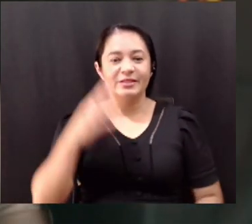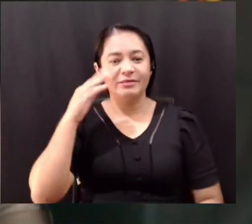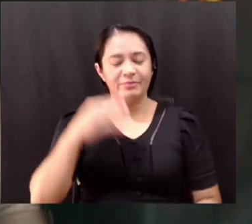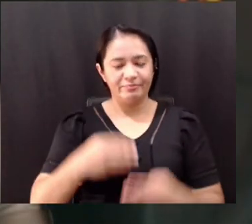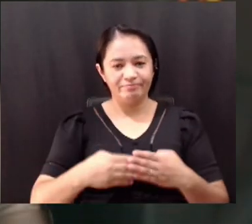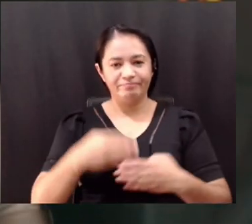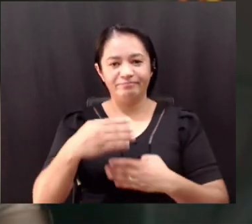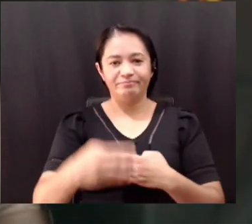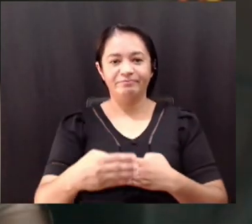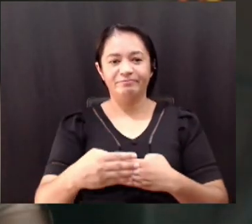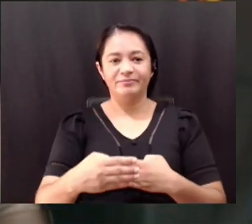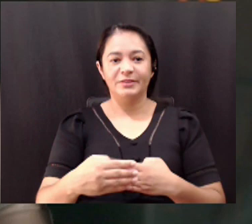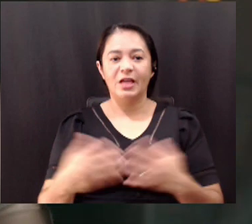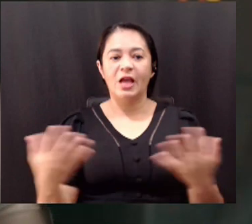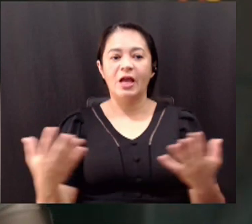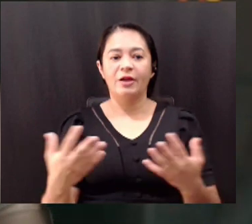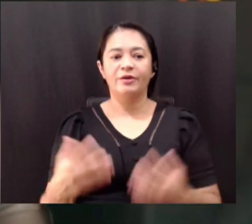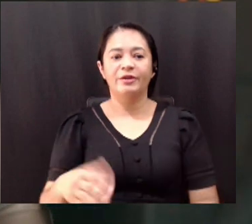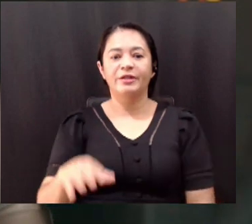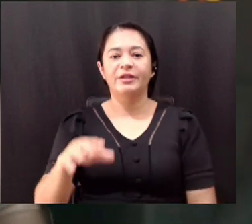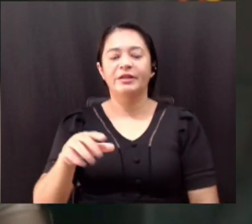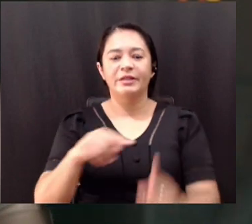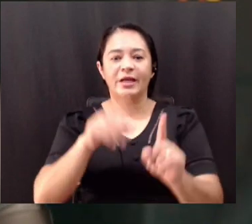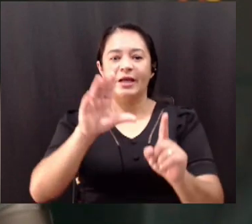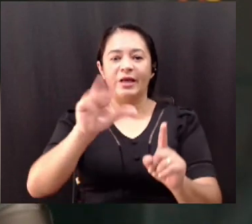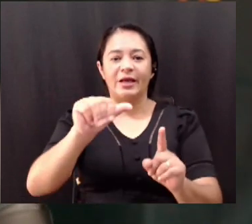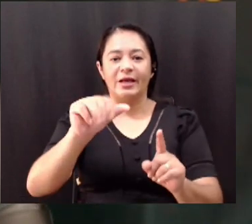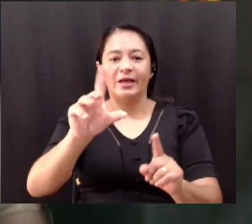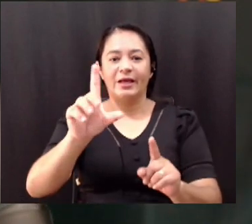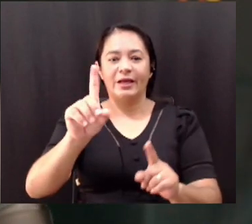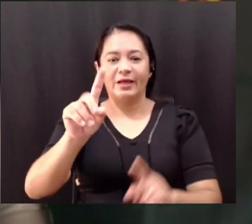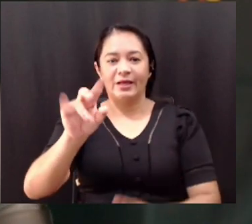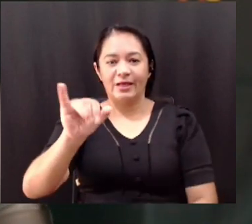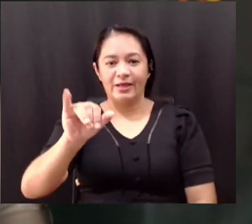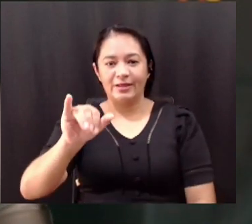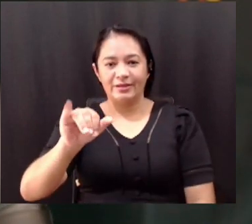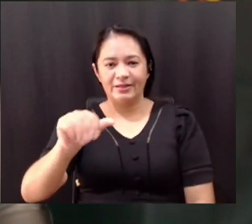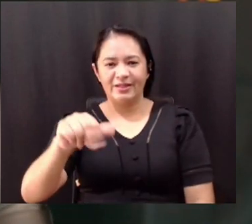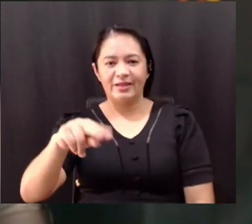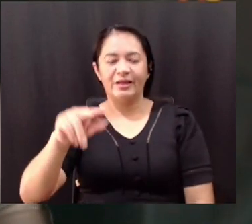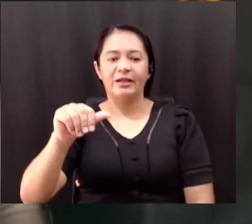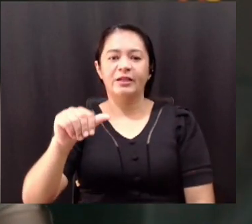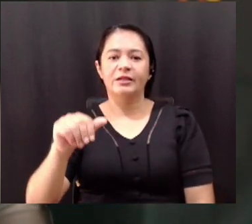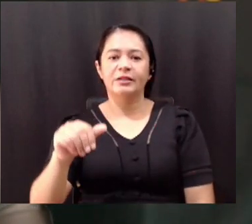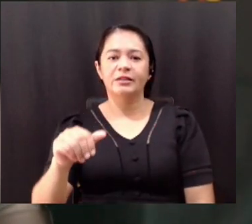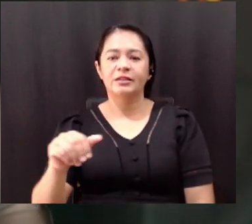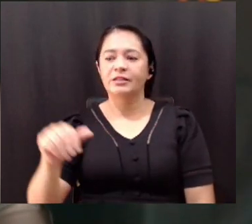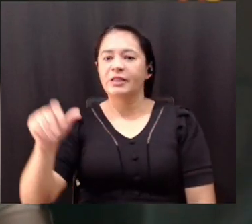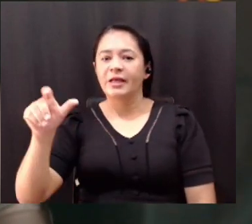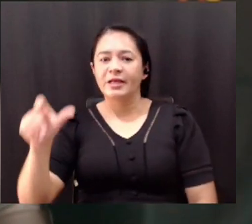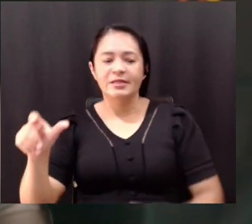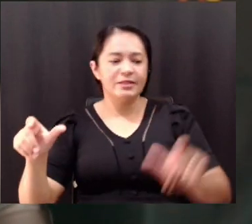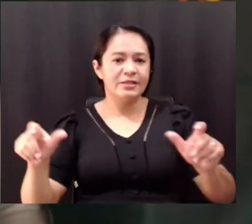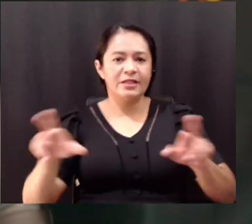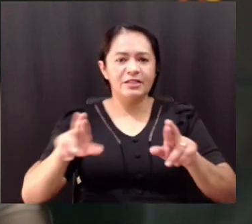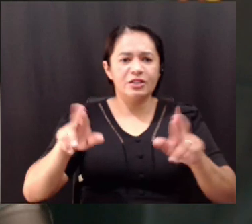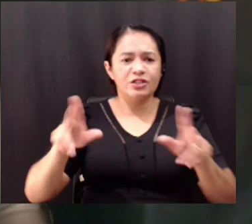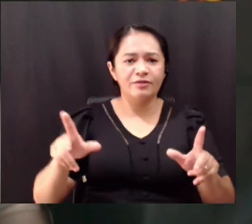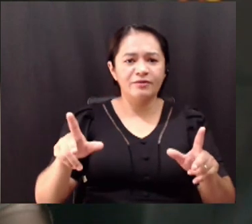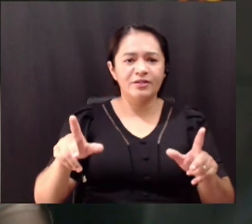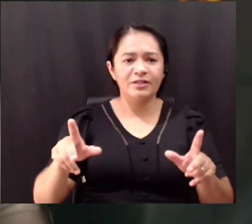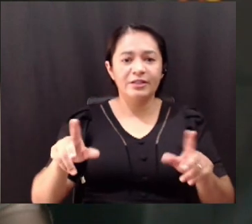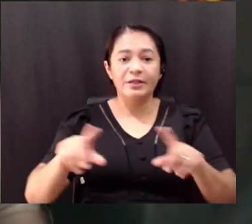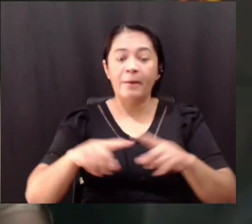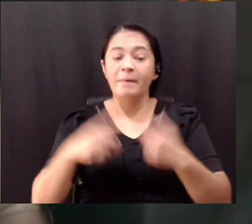responde a Adriana do Cambuí. Bom dia, Adriana. Existe diferença entre ser workaholic e estar comprometido